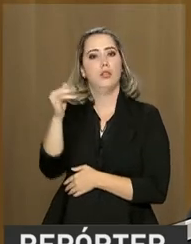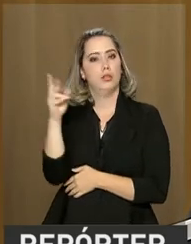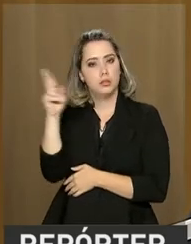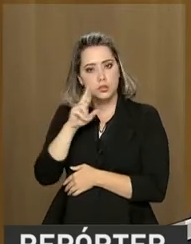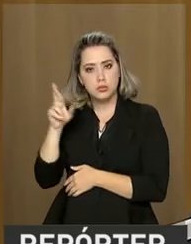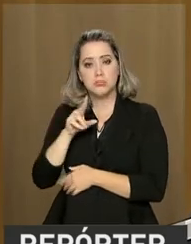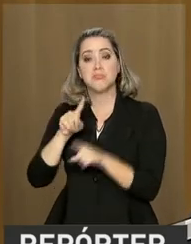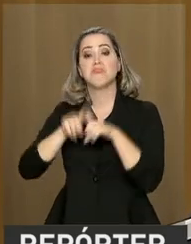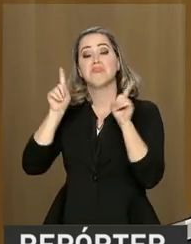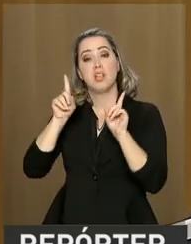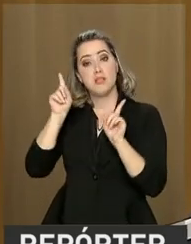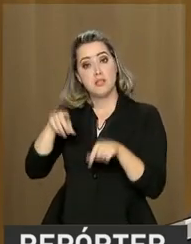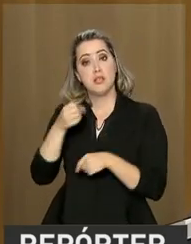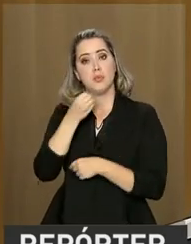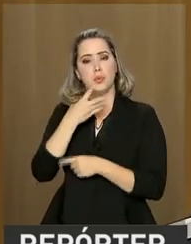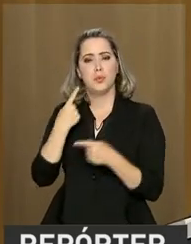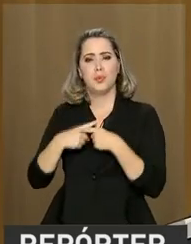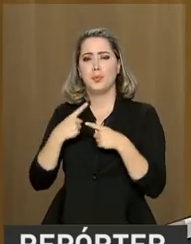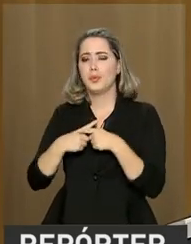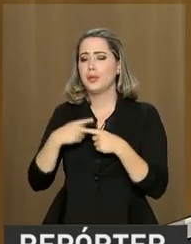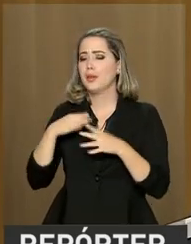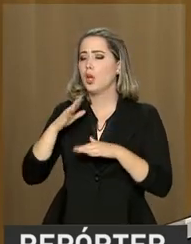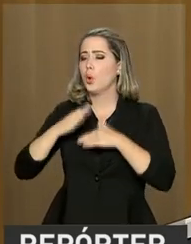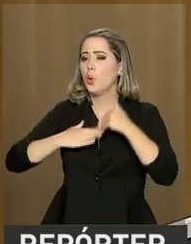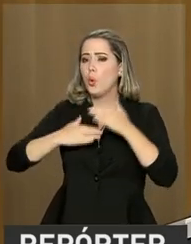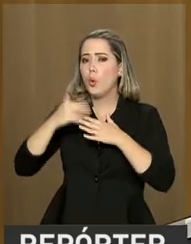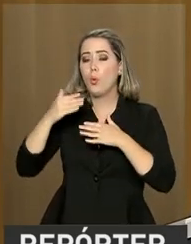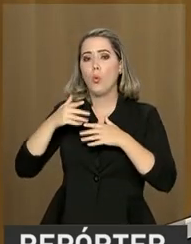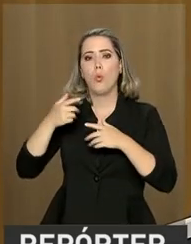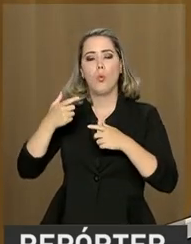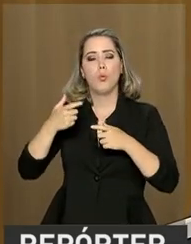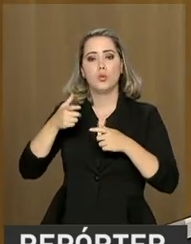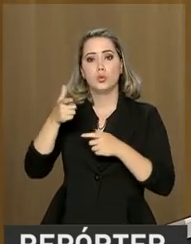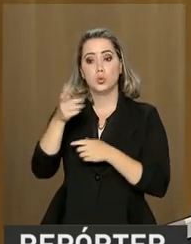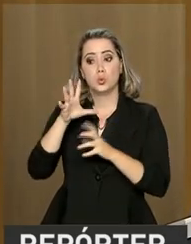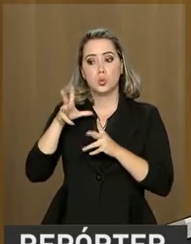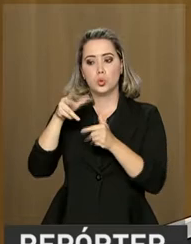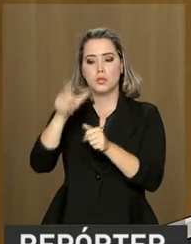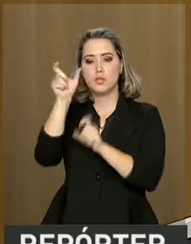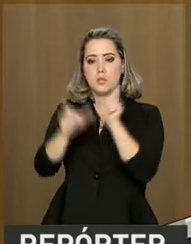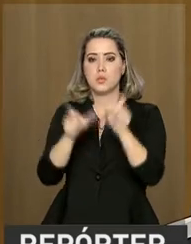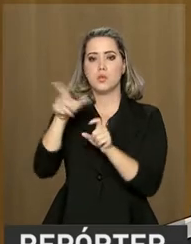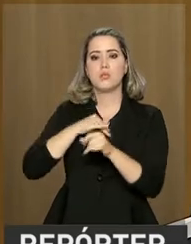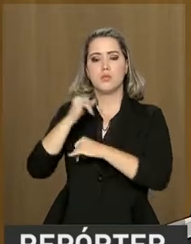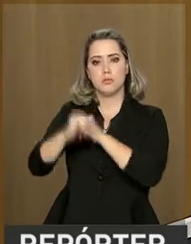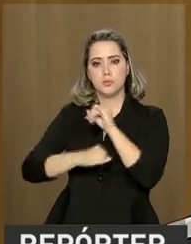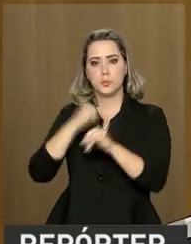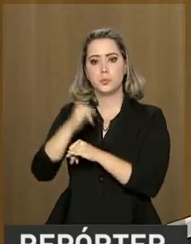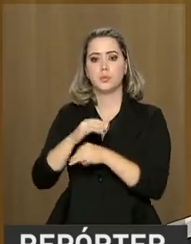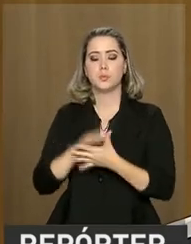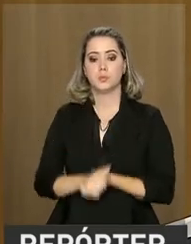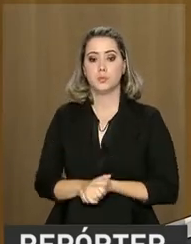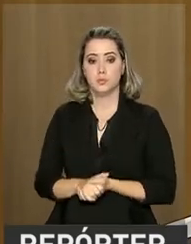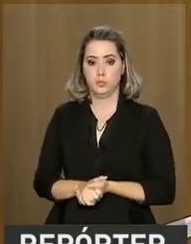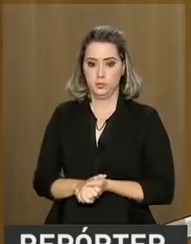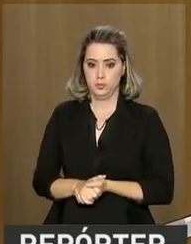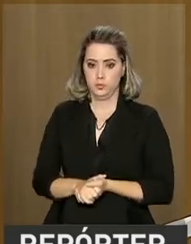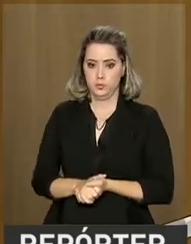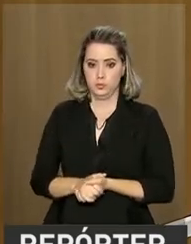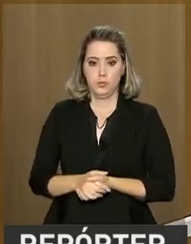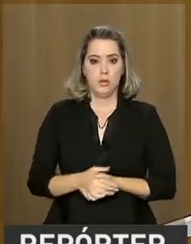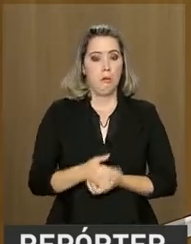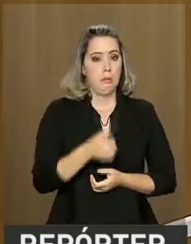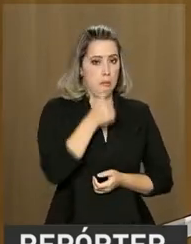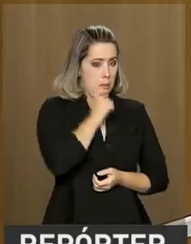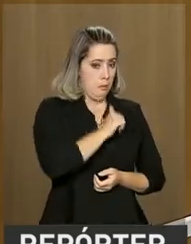reais mas vale a pena porque qualquer brasileiro vai ter condições de receber a sua banda larga internet ministro então considerando tudo isso que eu